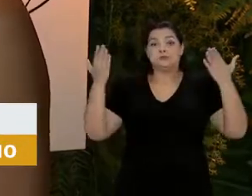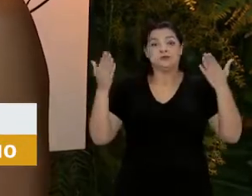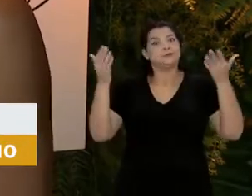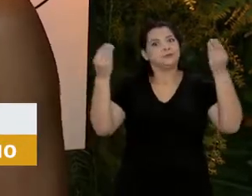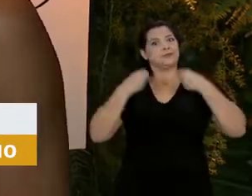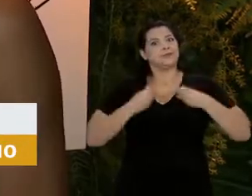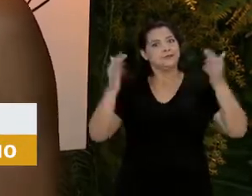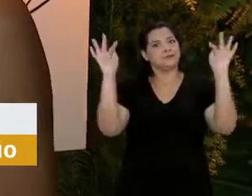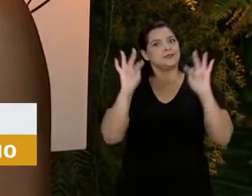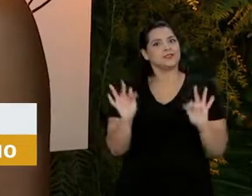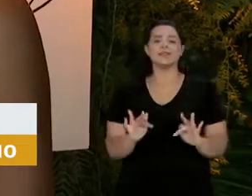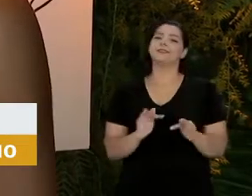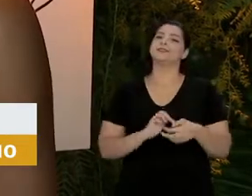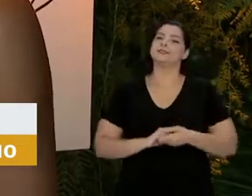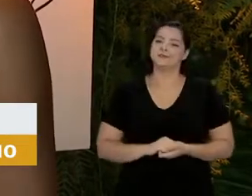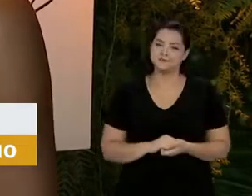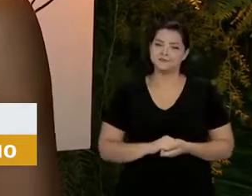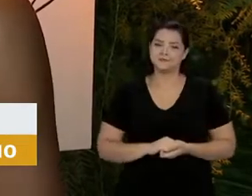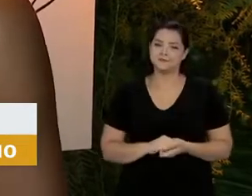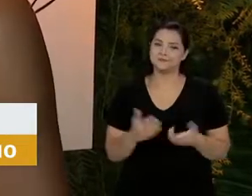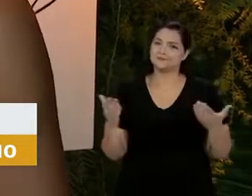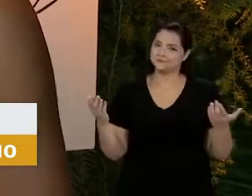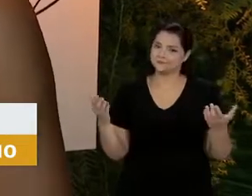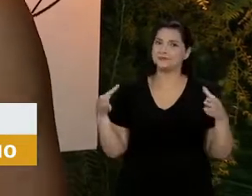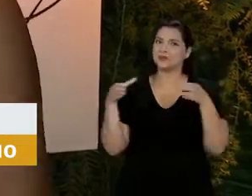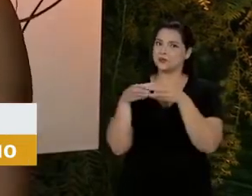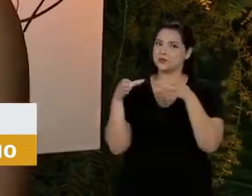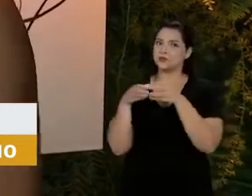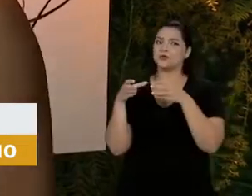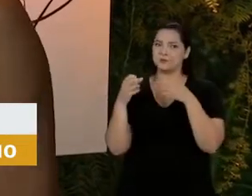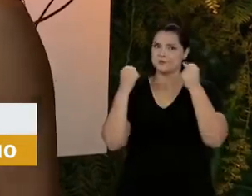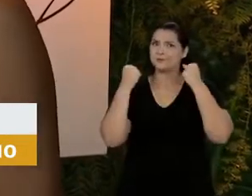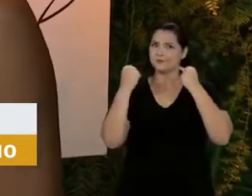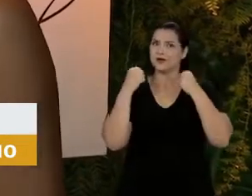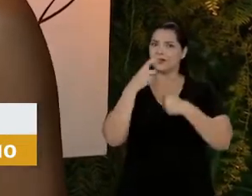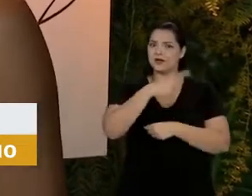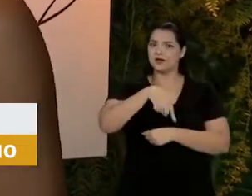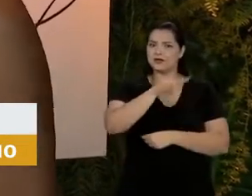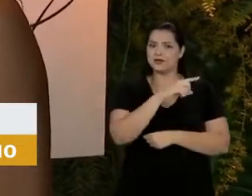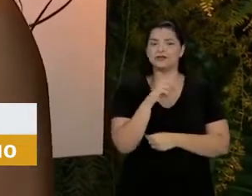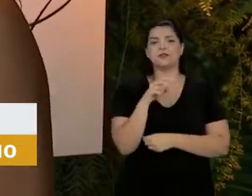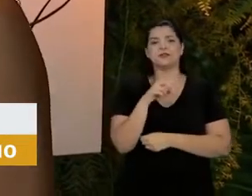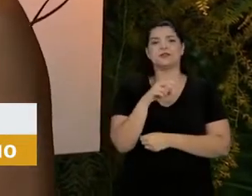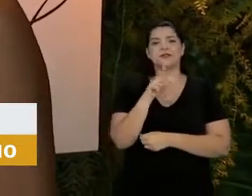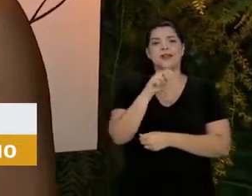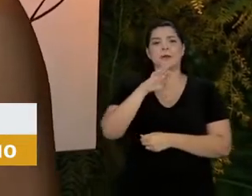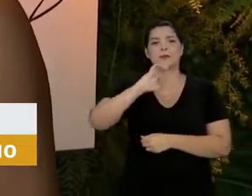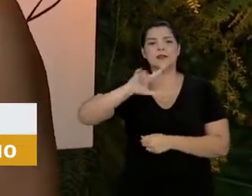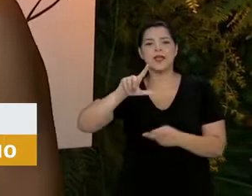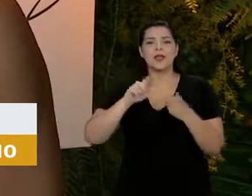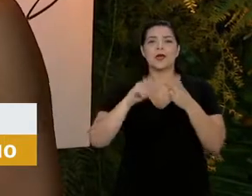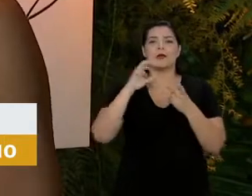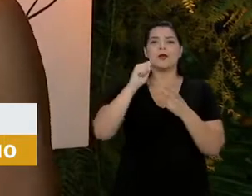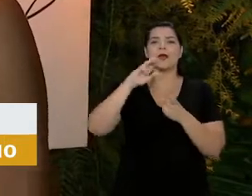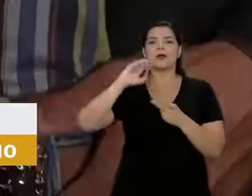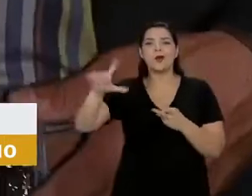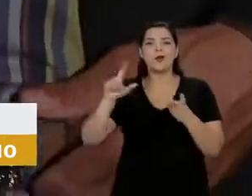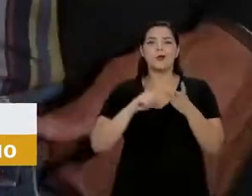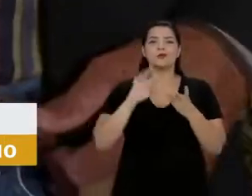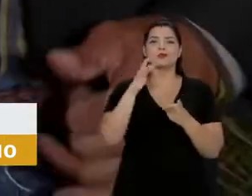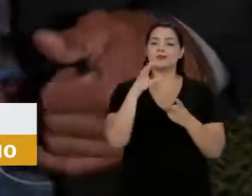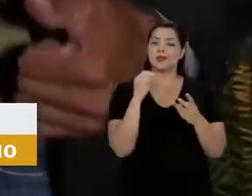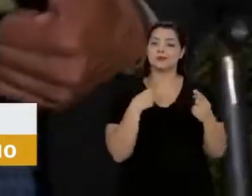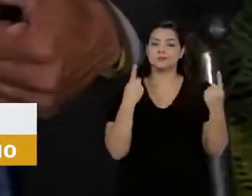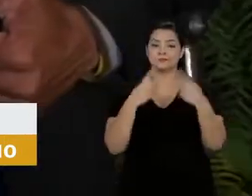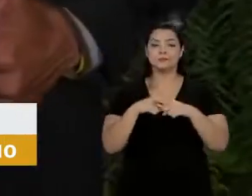bastante feliz. Concorrendo com uma galera de peso aí, né? Com certeza, a Beth Gomes, o Gabrielzinho, a Carol, o Thiago. Outro